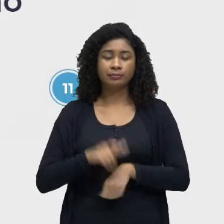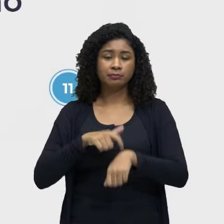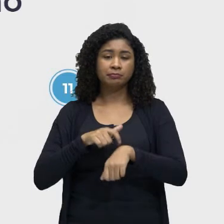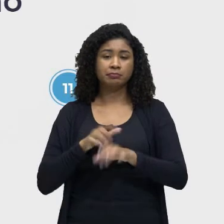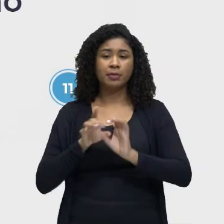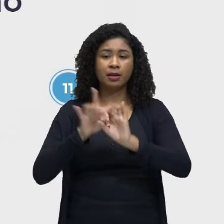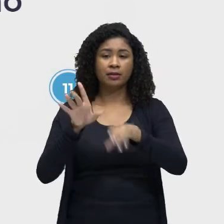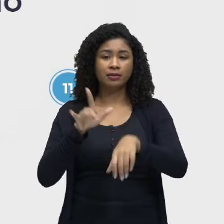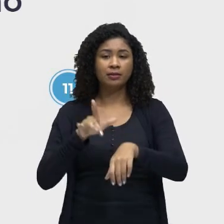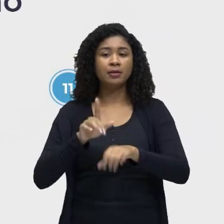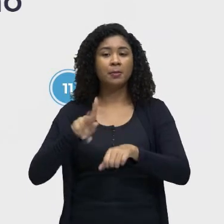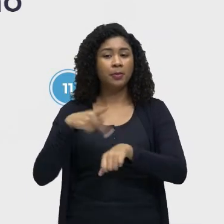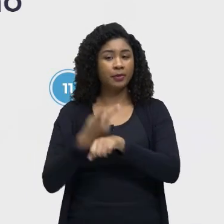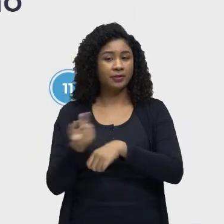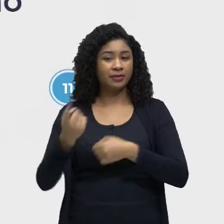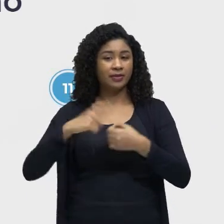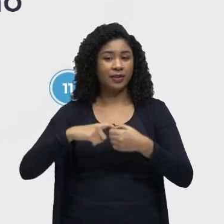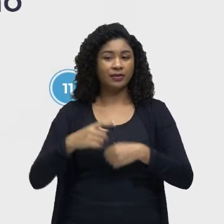retornamos.